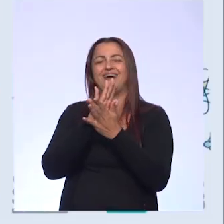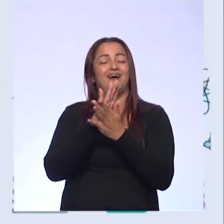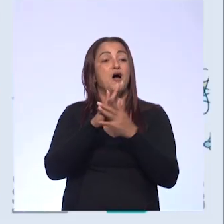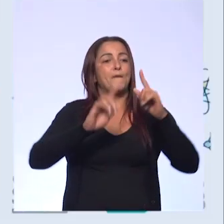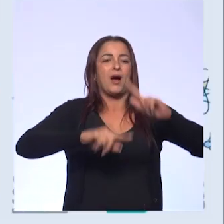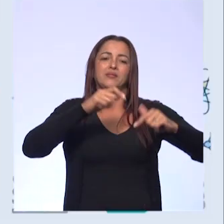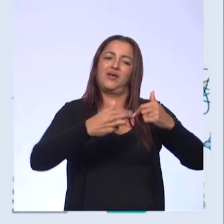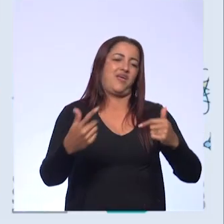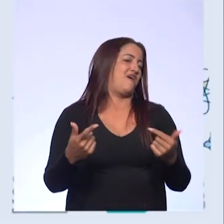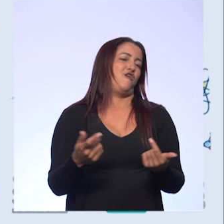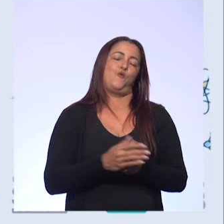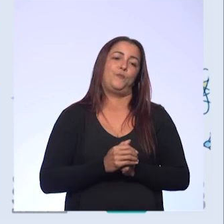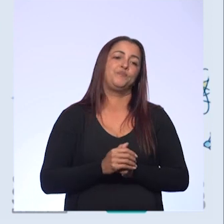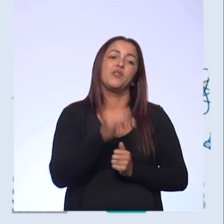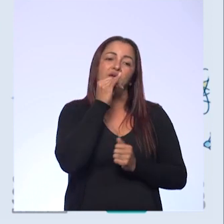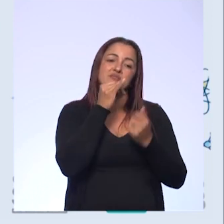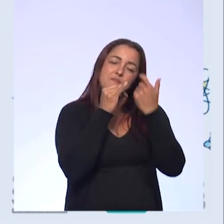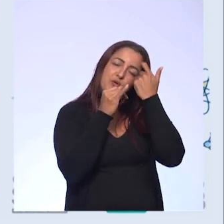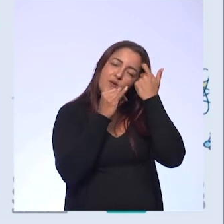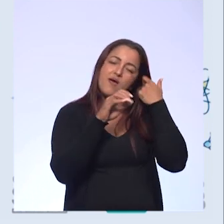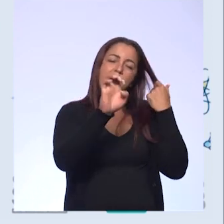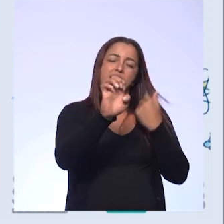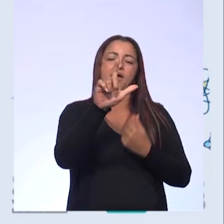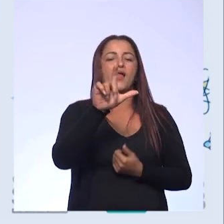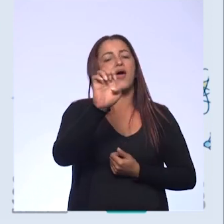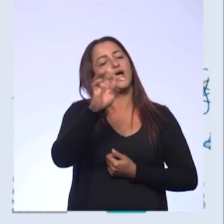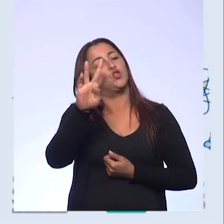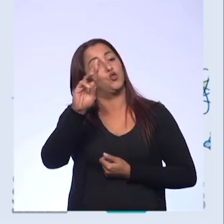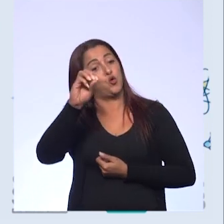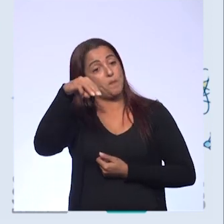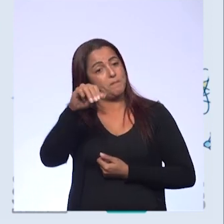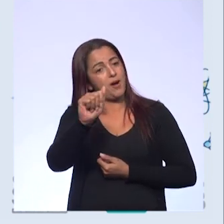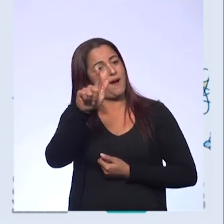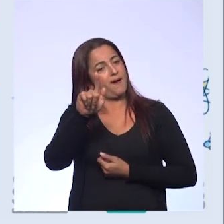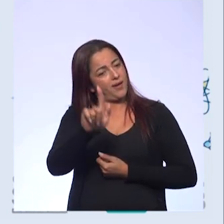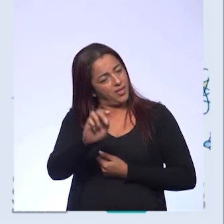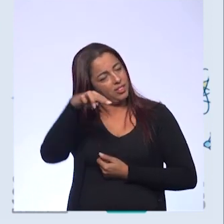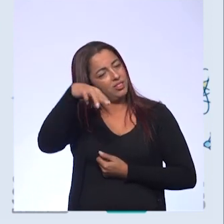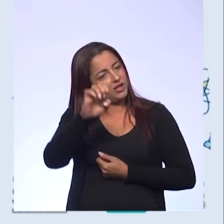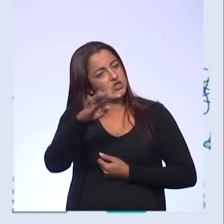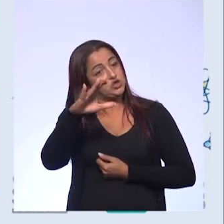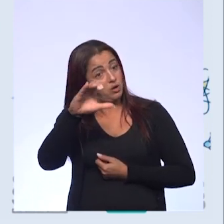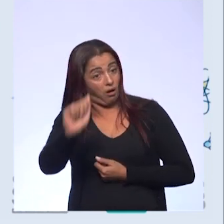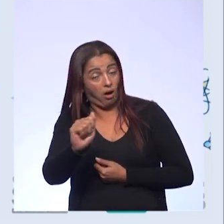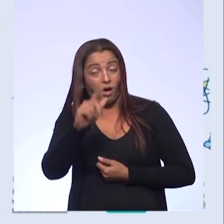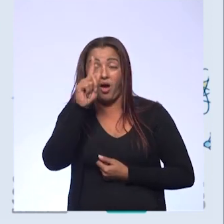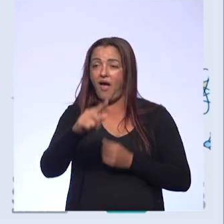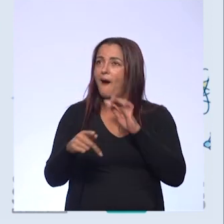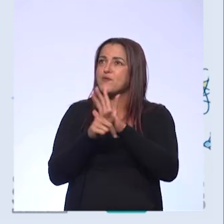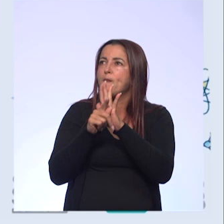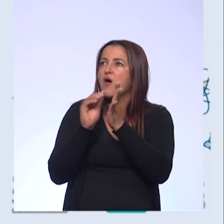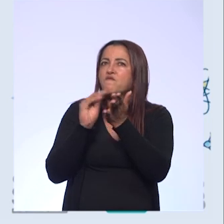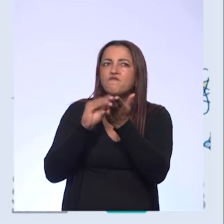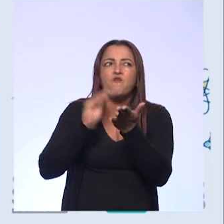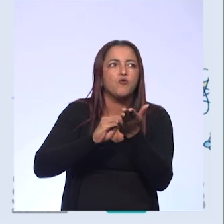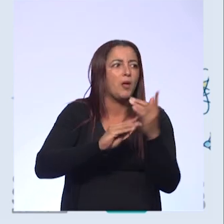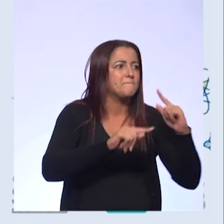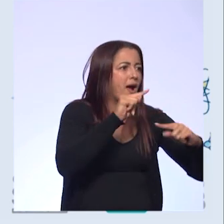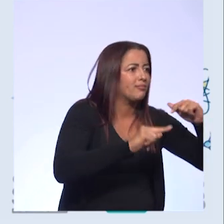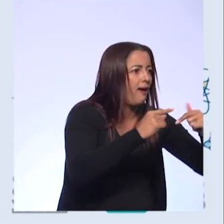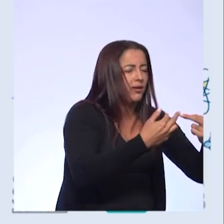ou seja ondas eletromagnéticas que se propagam o inclusive na ausência de matéria